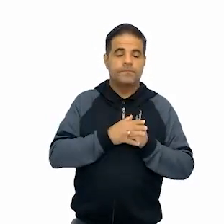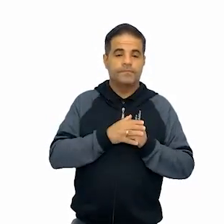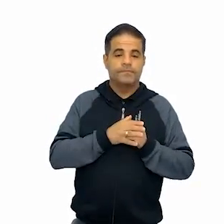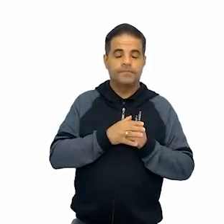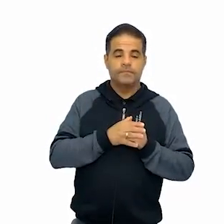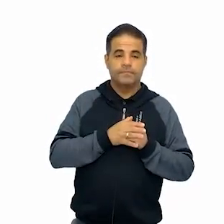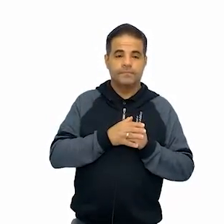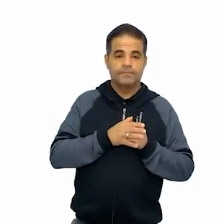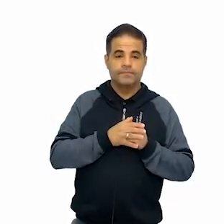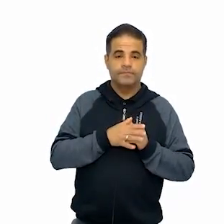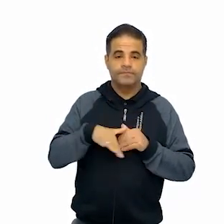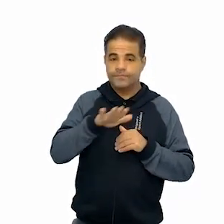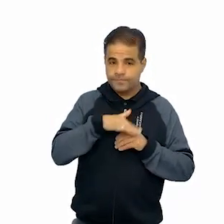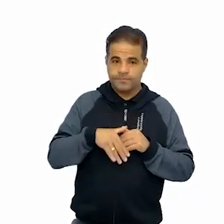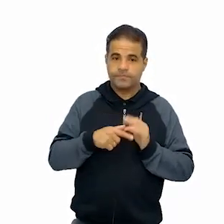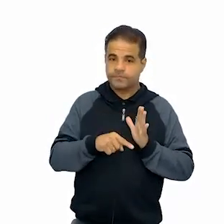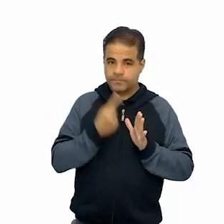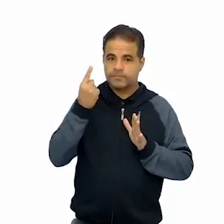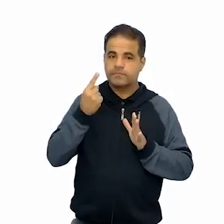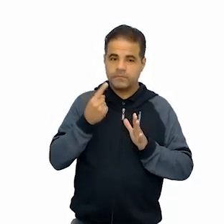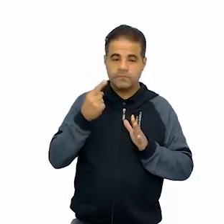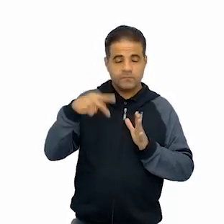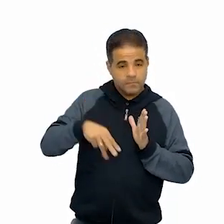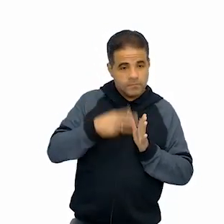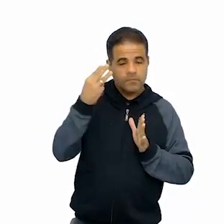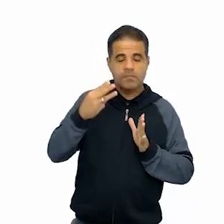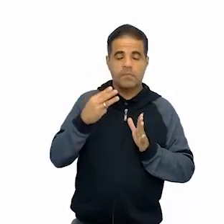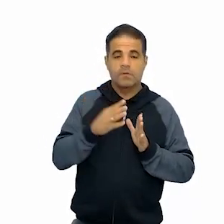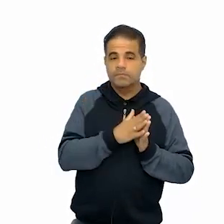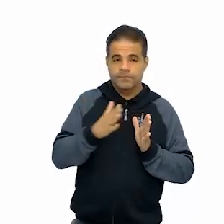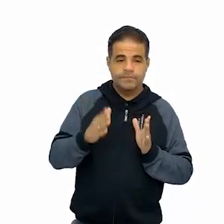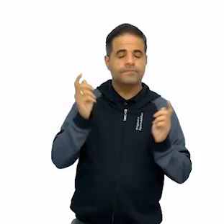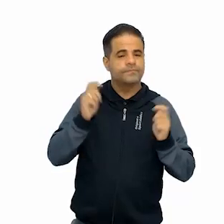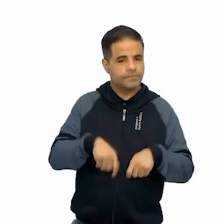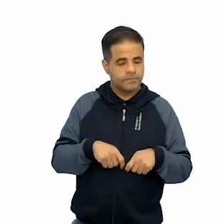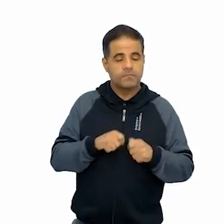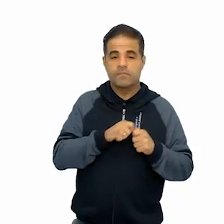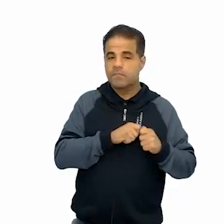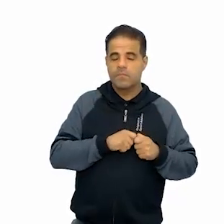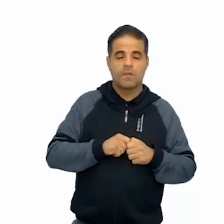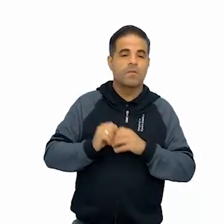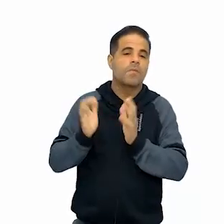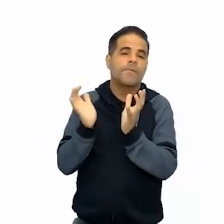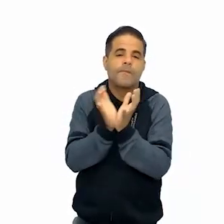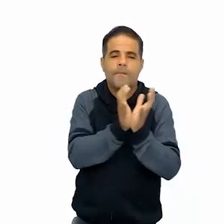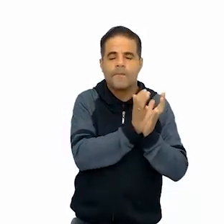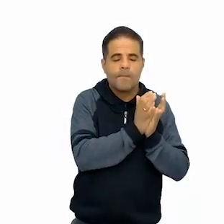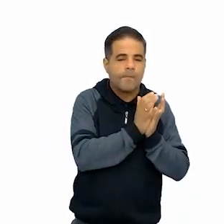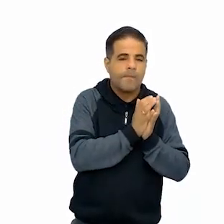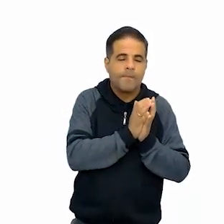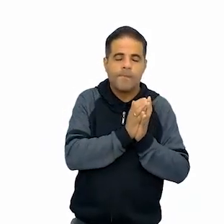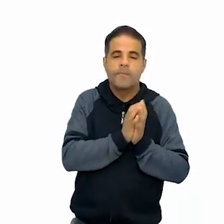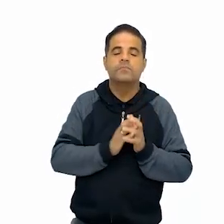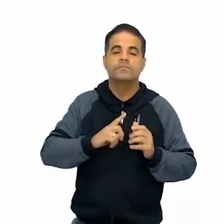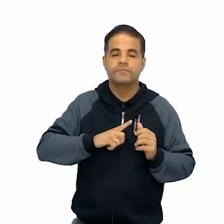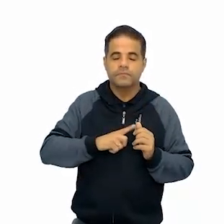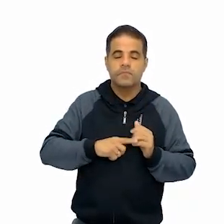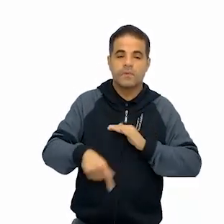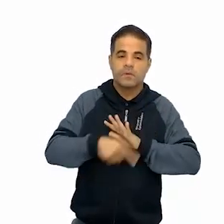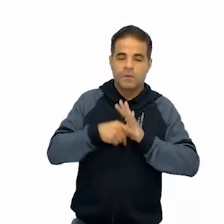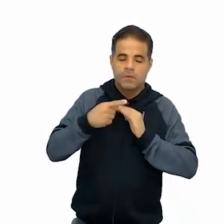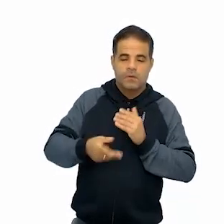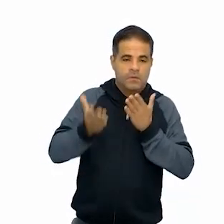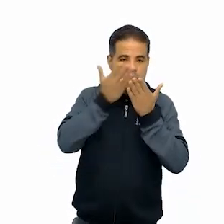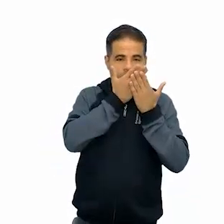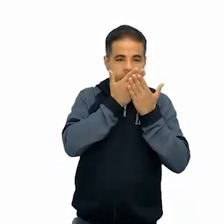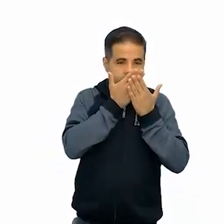variação proposta é que o primeiro e o terceiro trecho possam ser feitos coletivamente, e o segundo pelo próprio